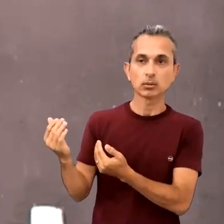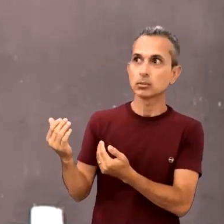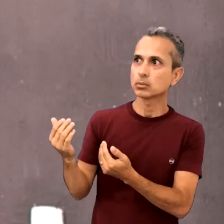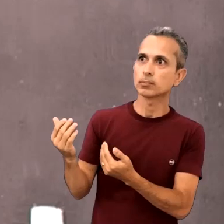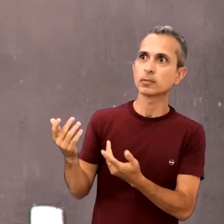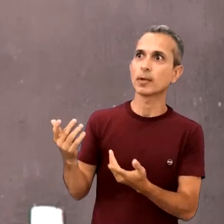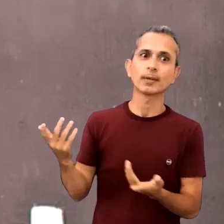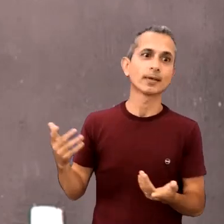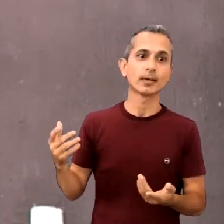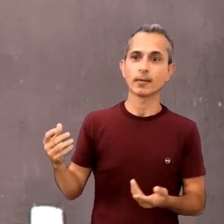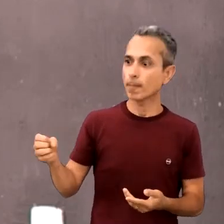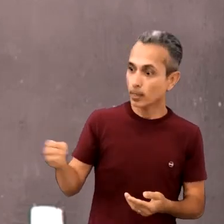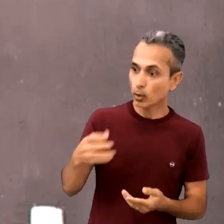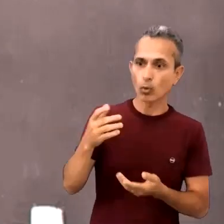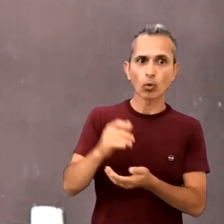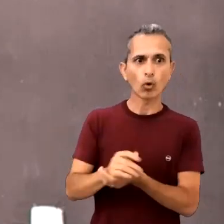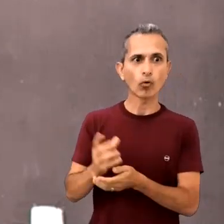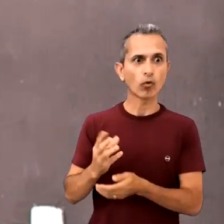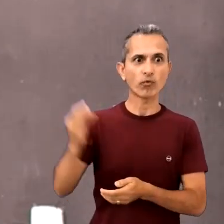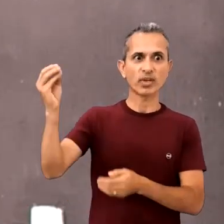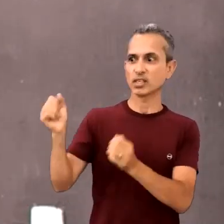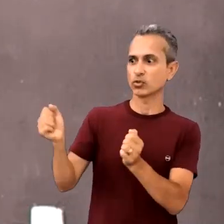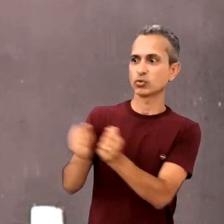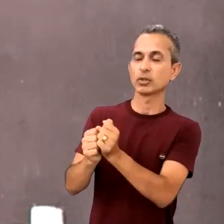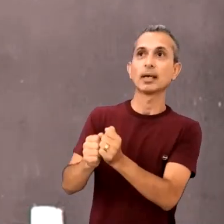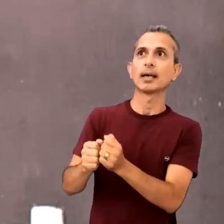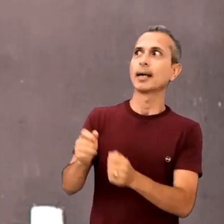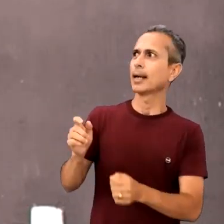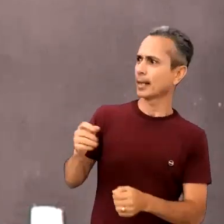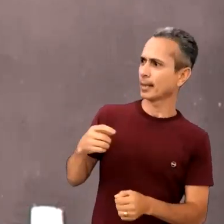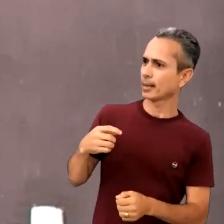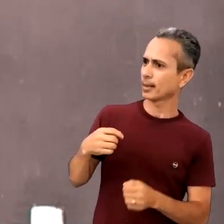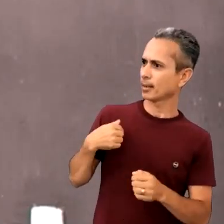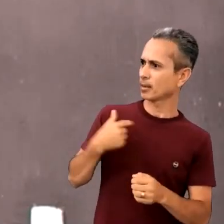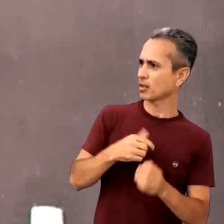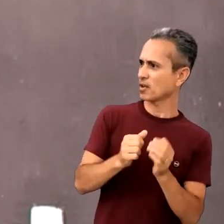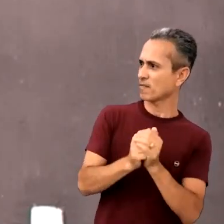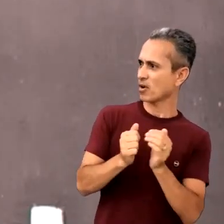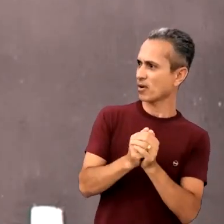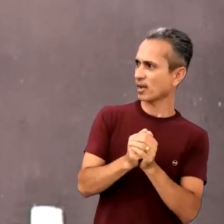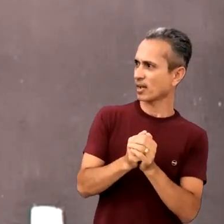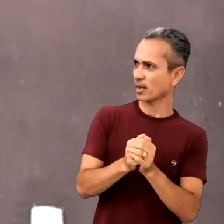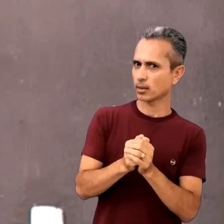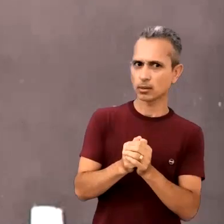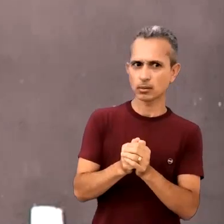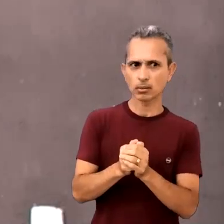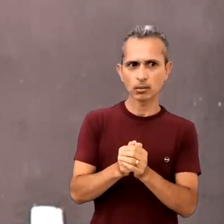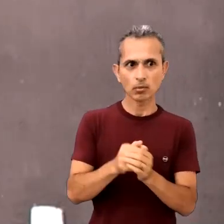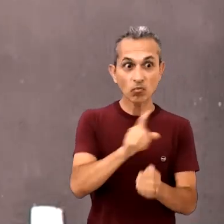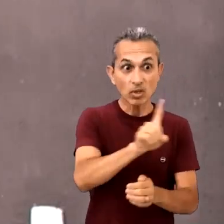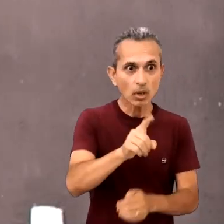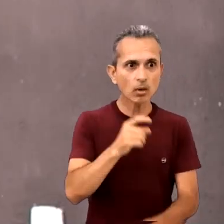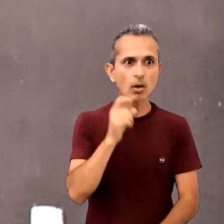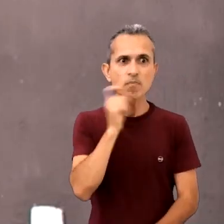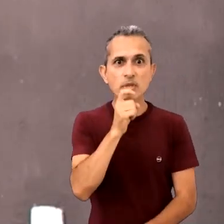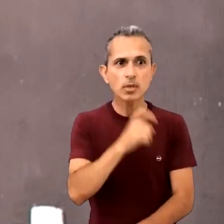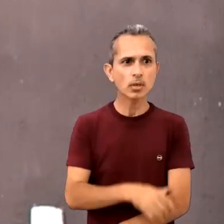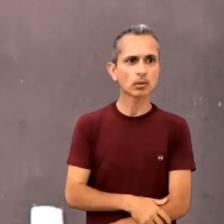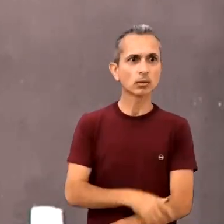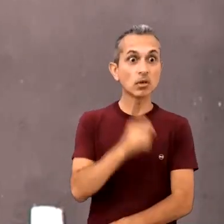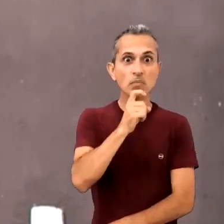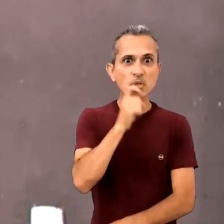vão viajar juntos e vão, não, a gente vai orar. Vai não, mentira,